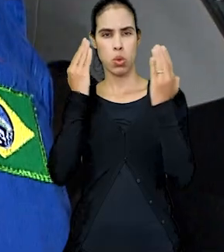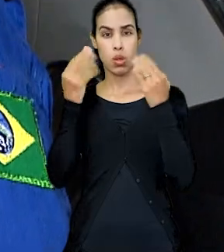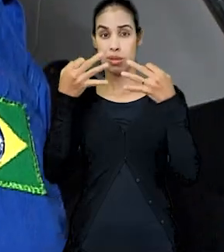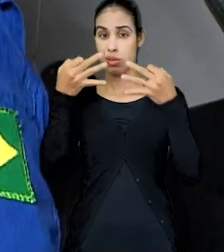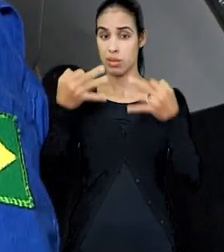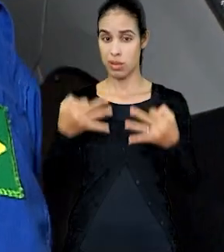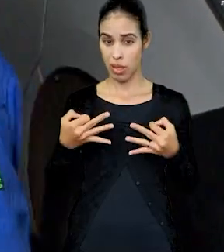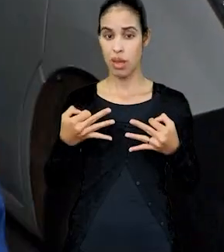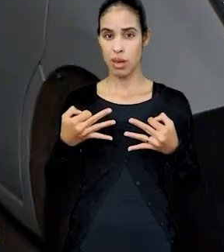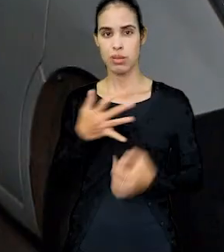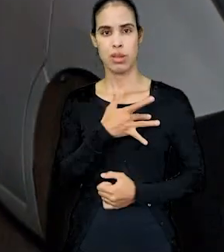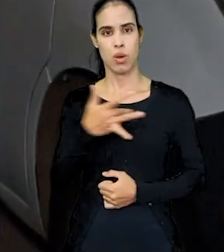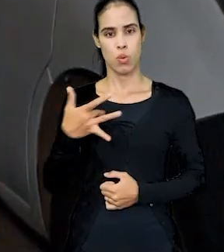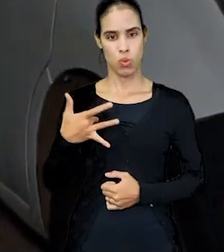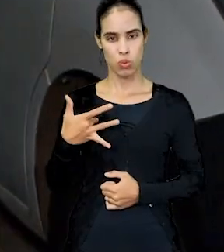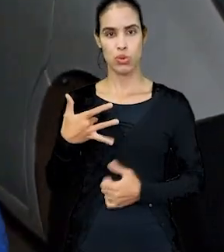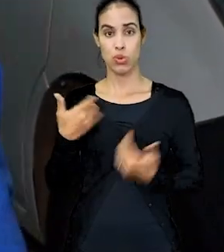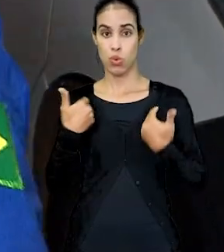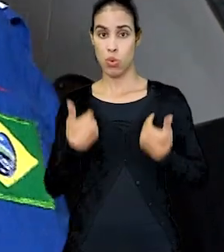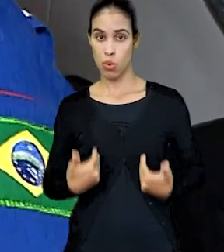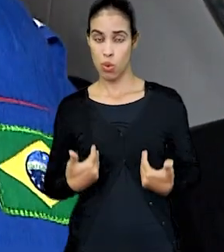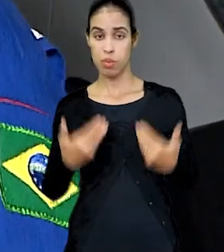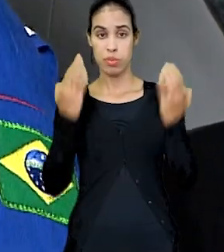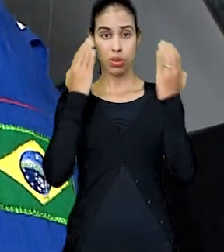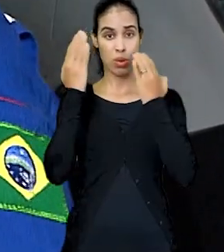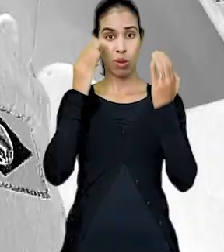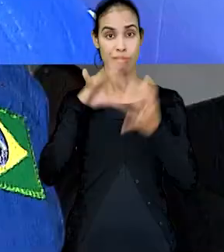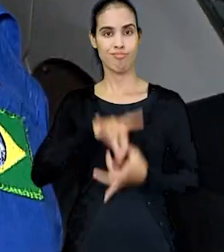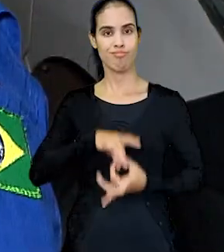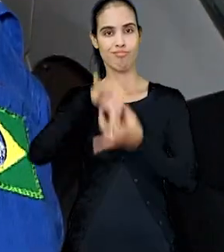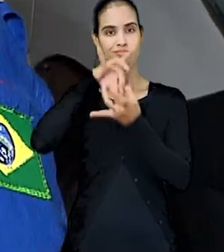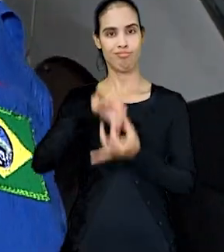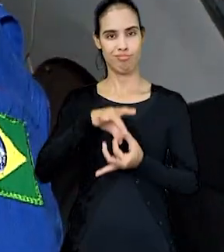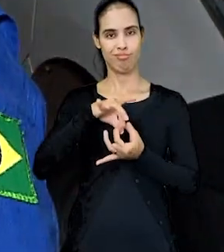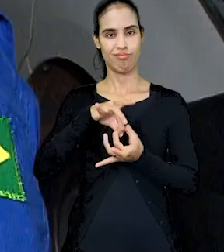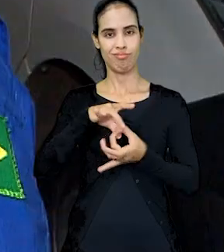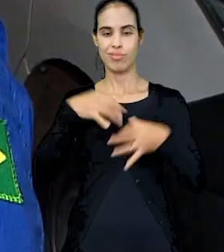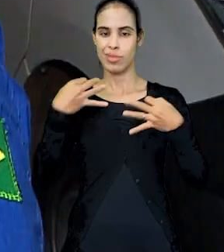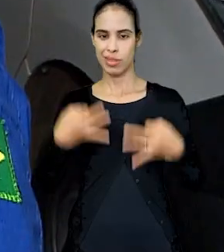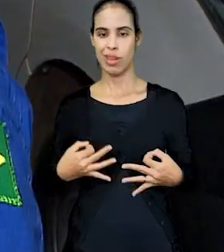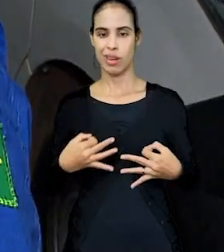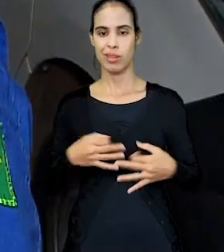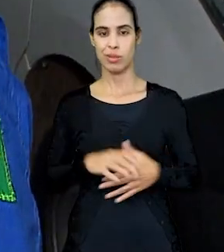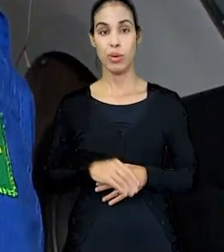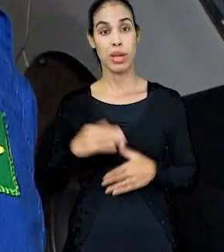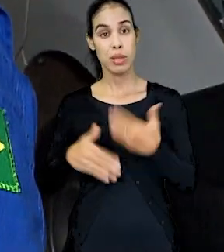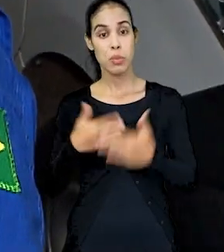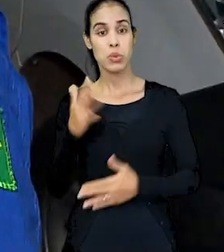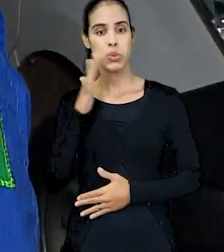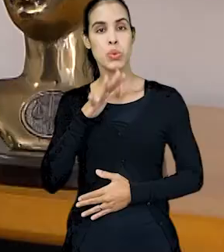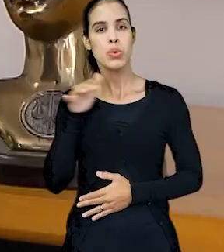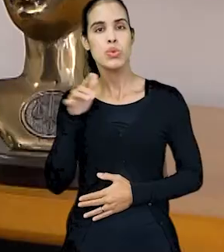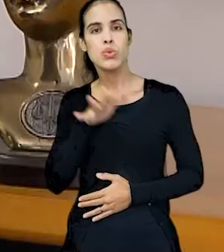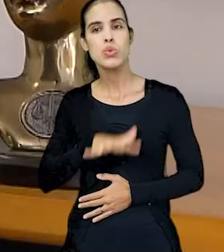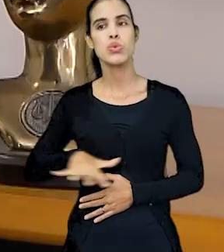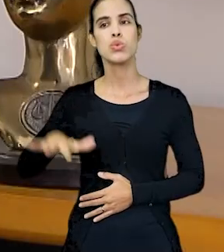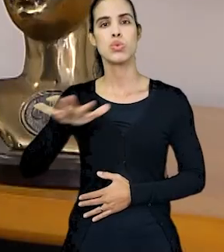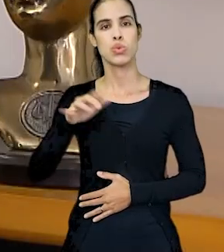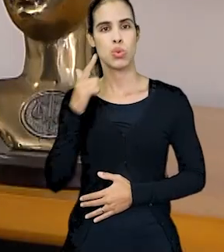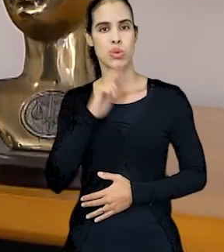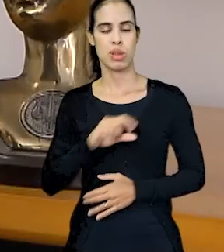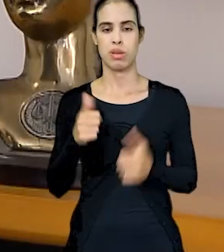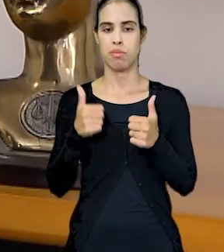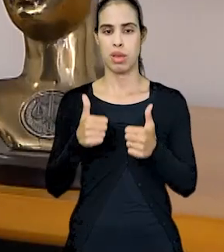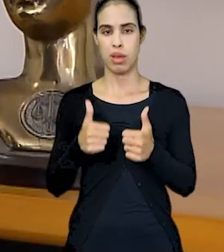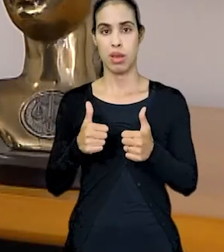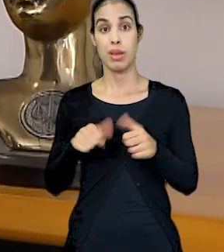esteja alinhado com a saúde física e a saúde emocional. Tratar corpo, alma e mente para que tudo vá bem. Há uma tendência a